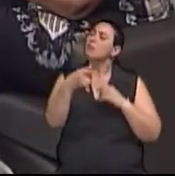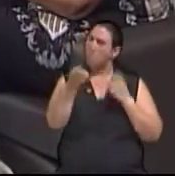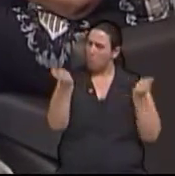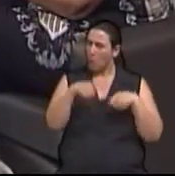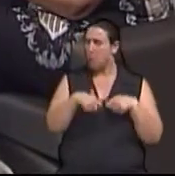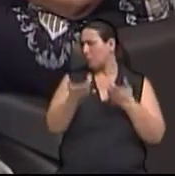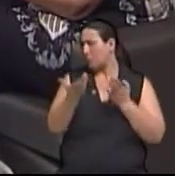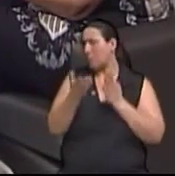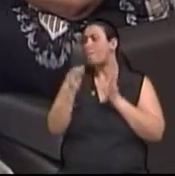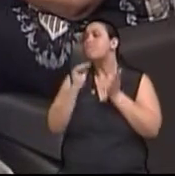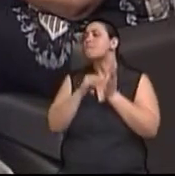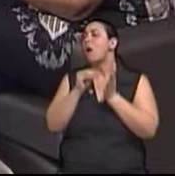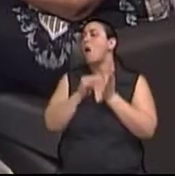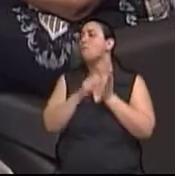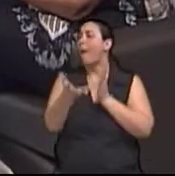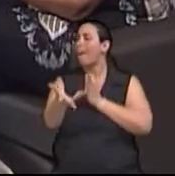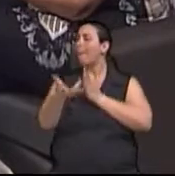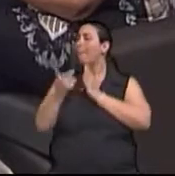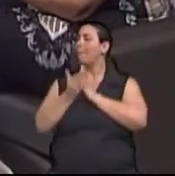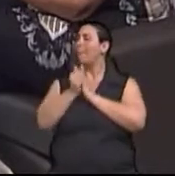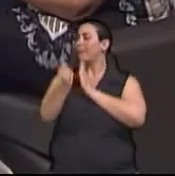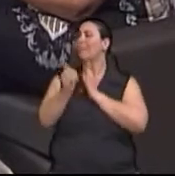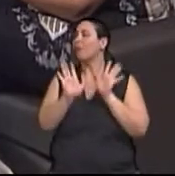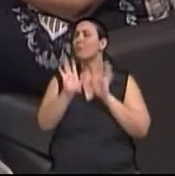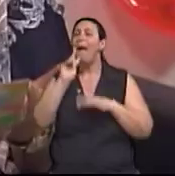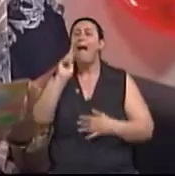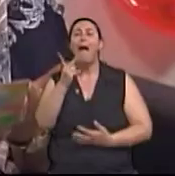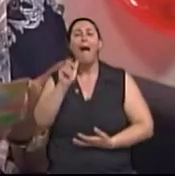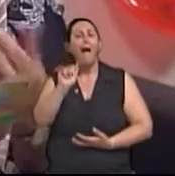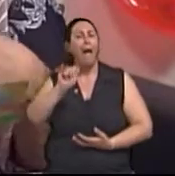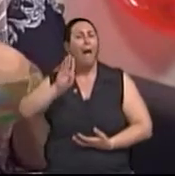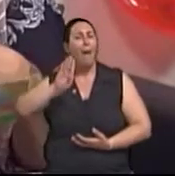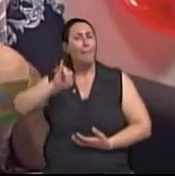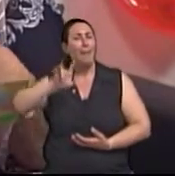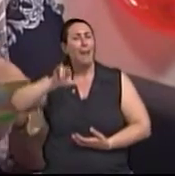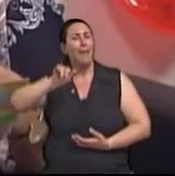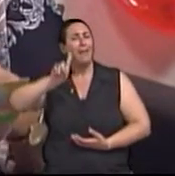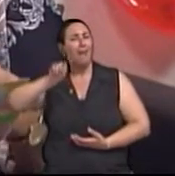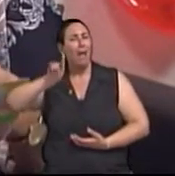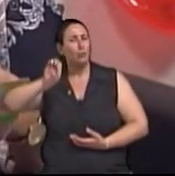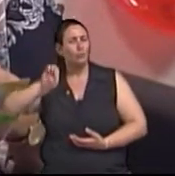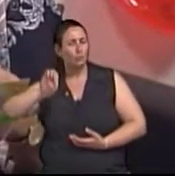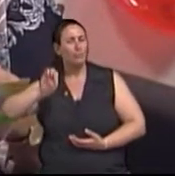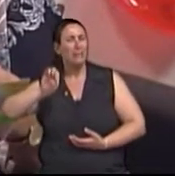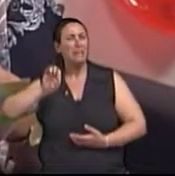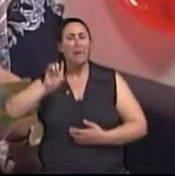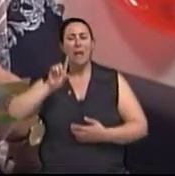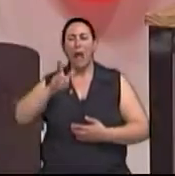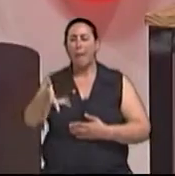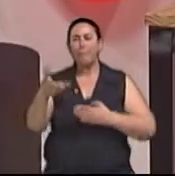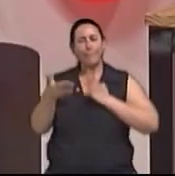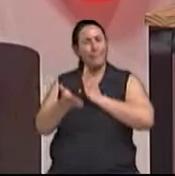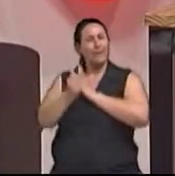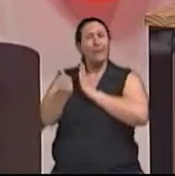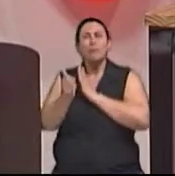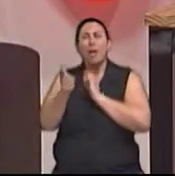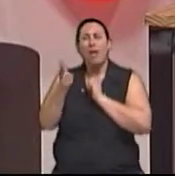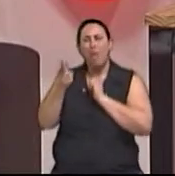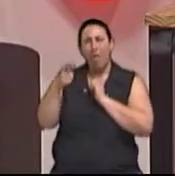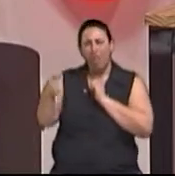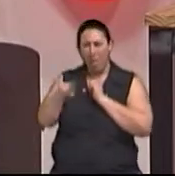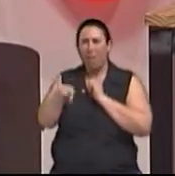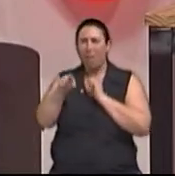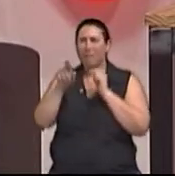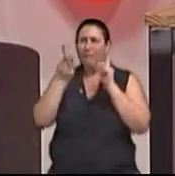Posso chamar assim de lidar com os pais tem a ver também com assim eu sou ela amanhã com certeza